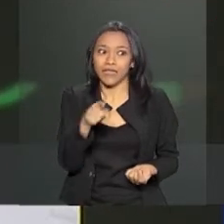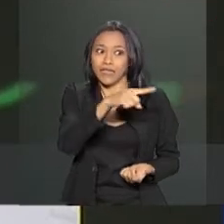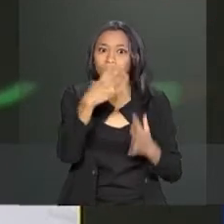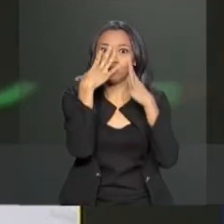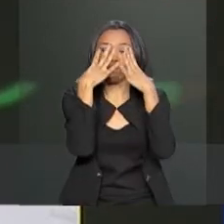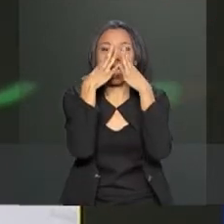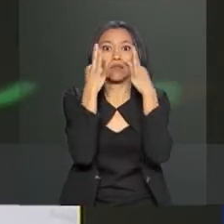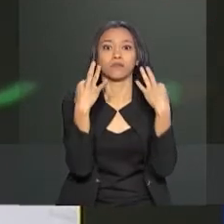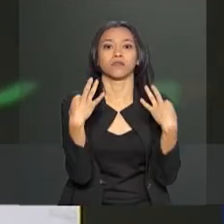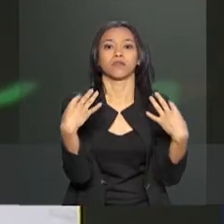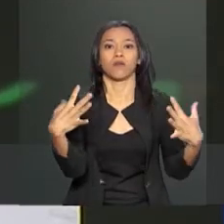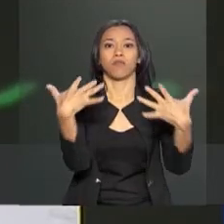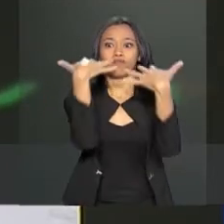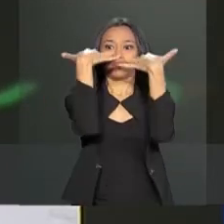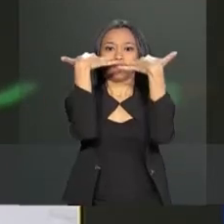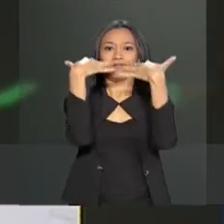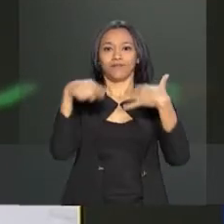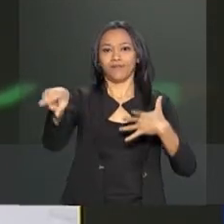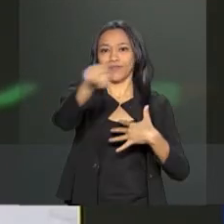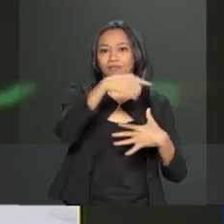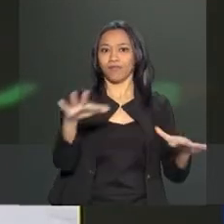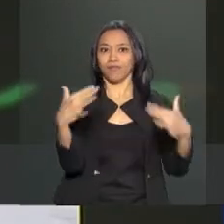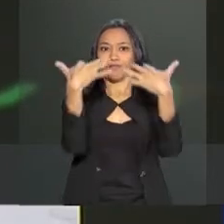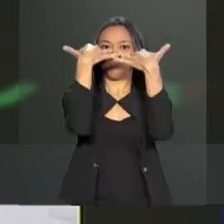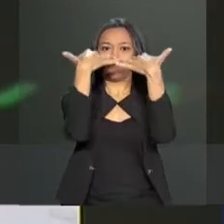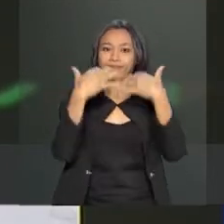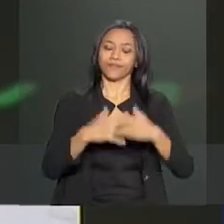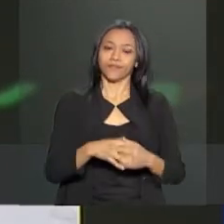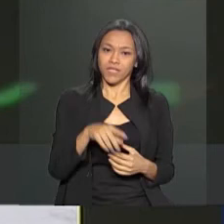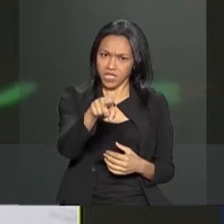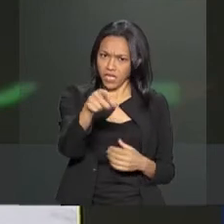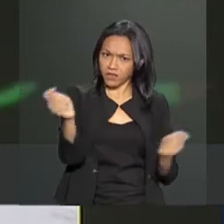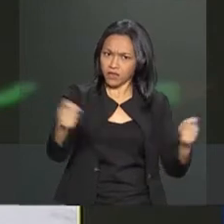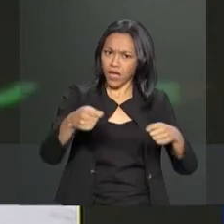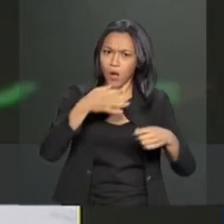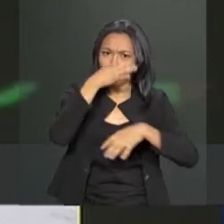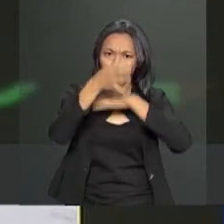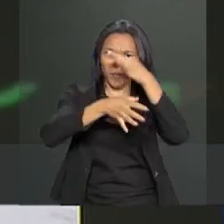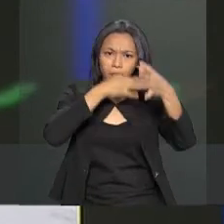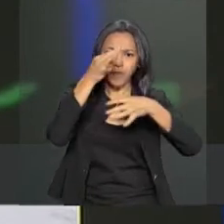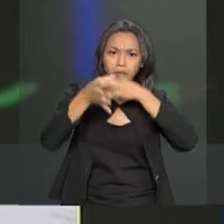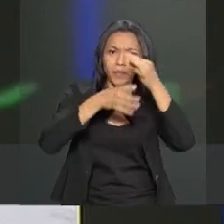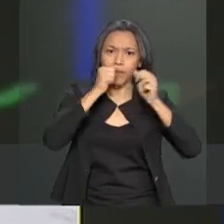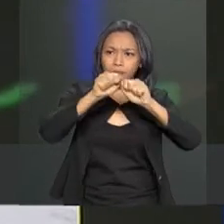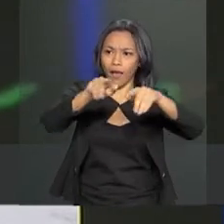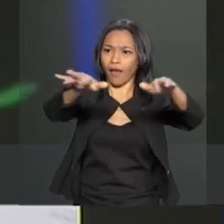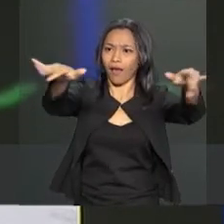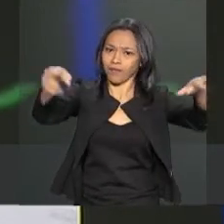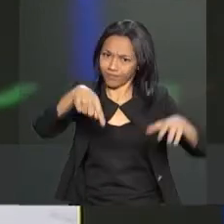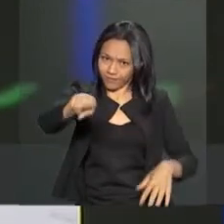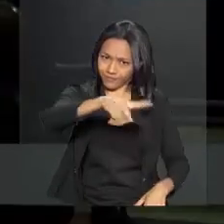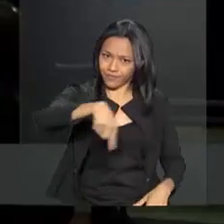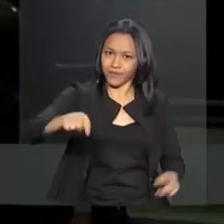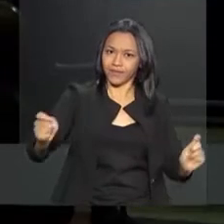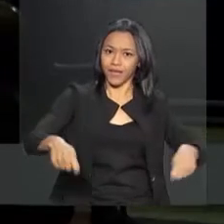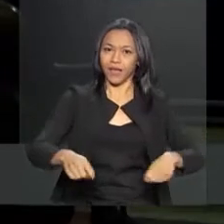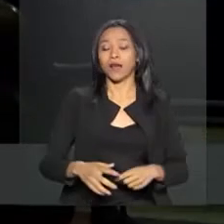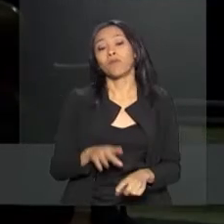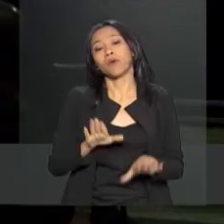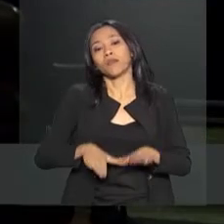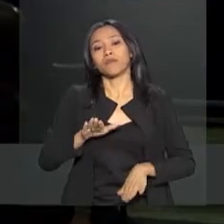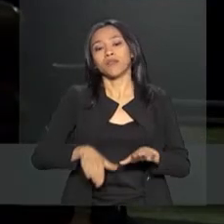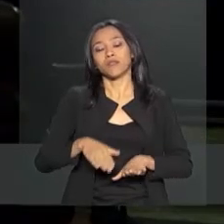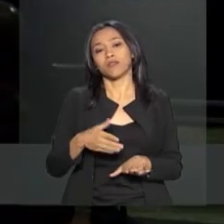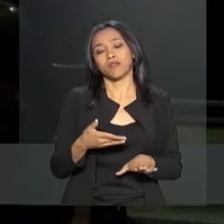atento, não é? Que é capaz de formar opinião, não é? Porque às vezes as